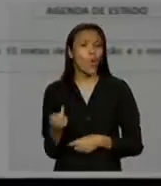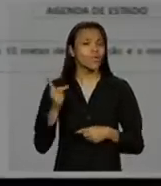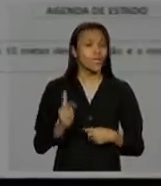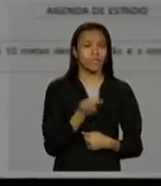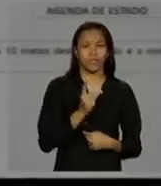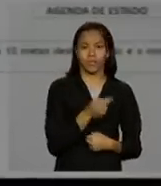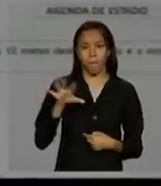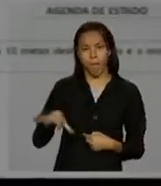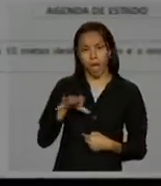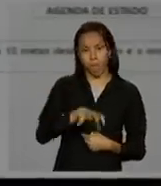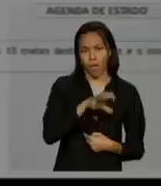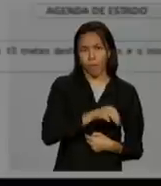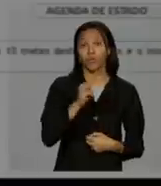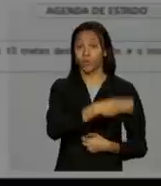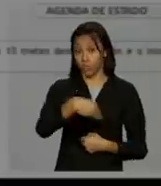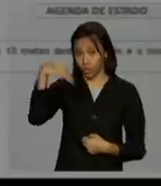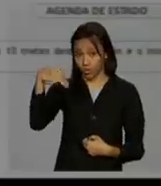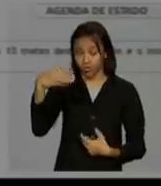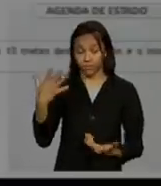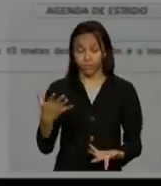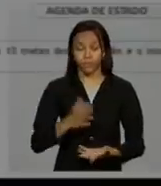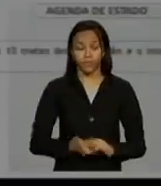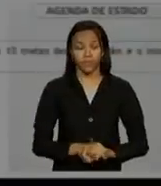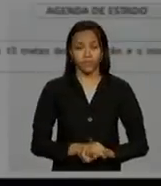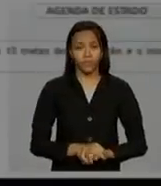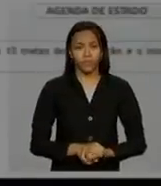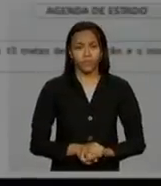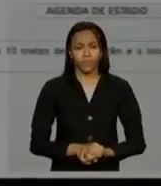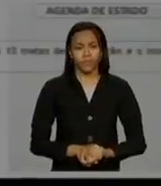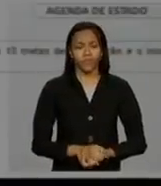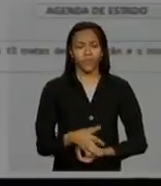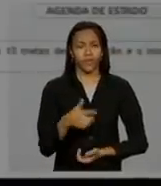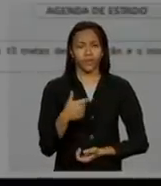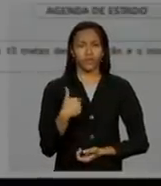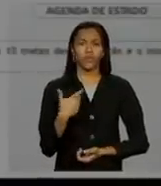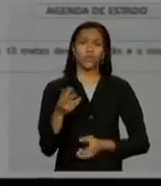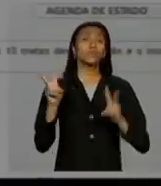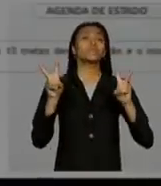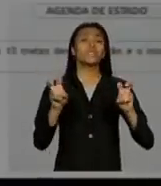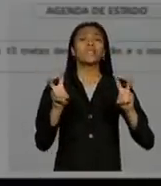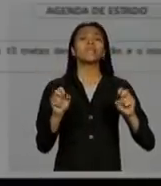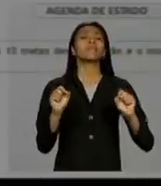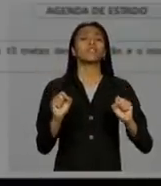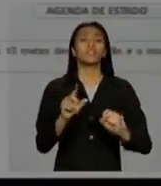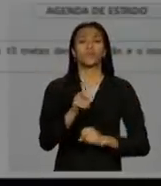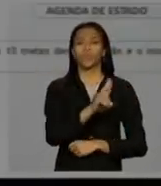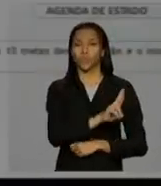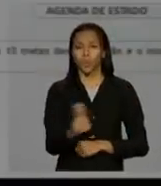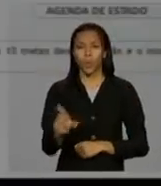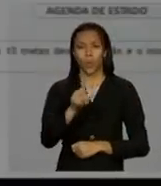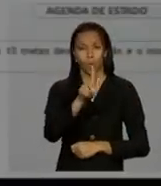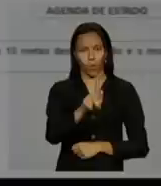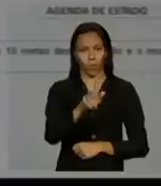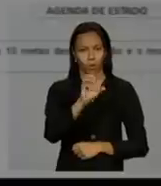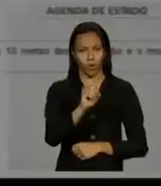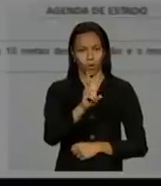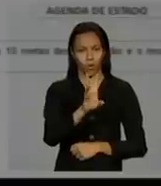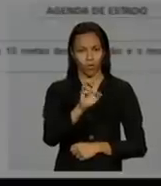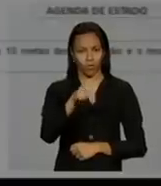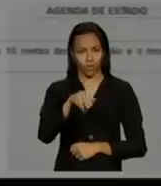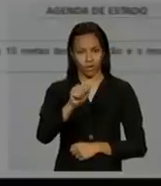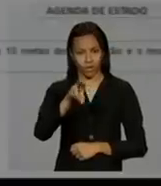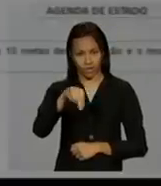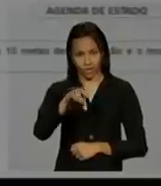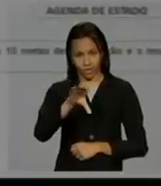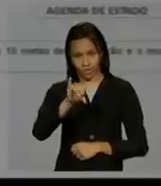acontecendo eh eu no tema de governança eu eu tenho angústias ainda né de